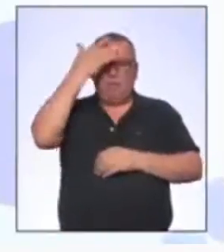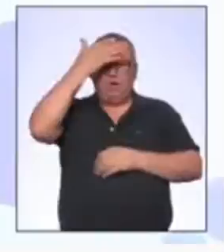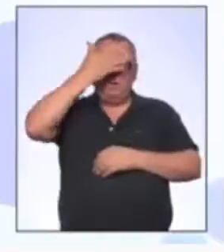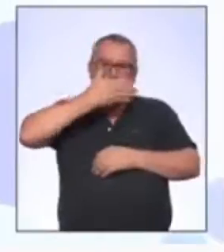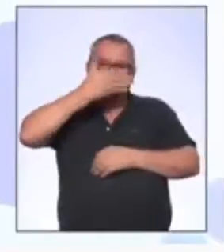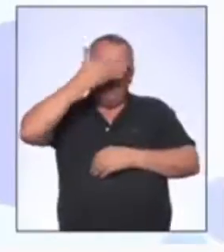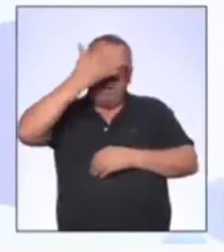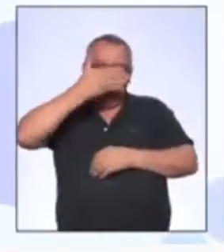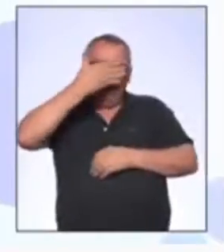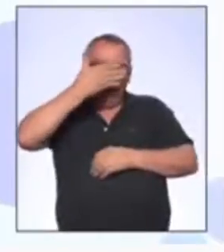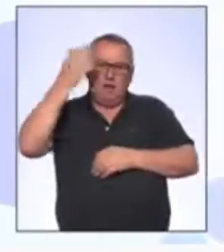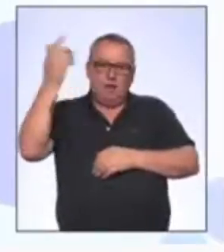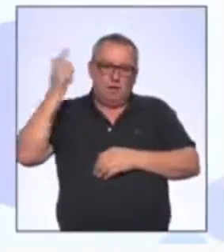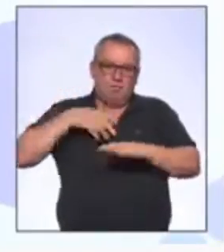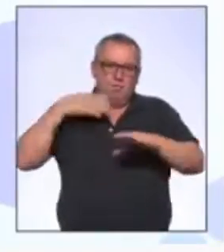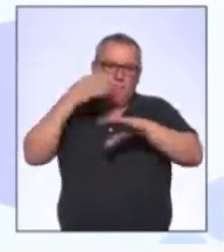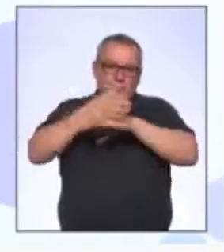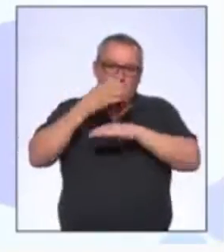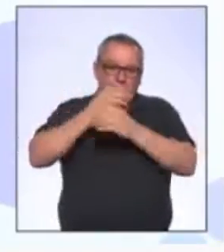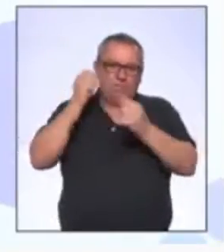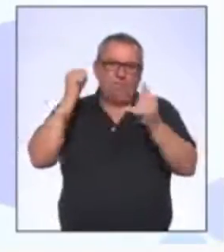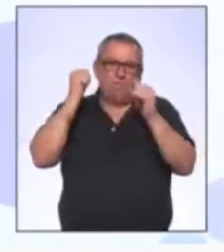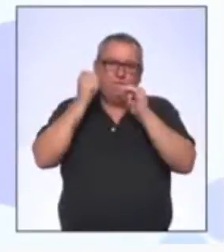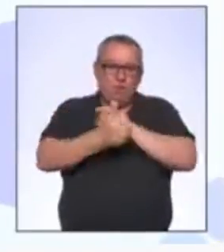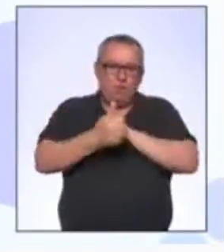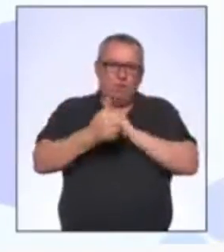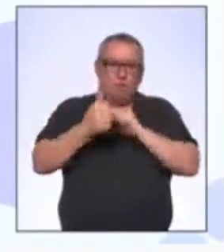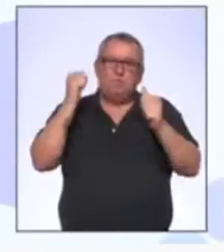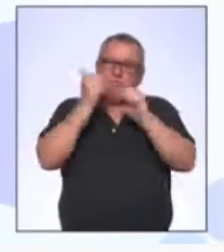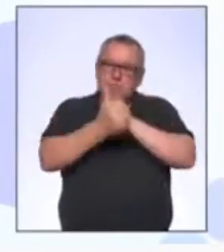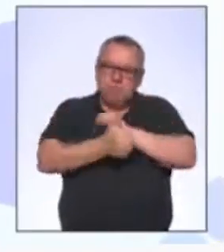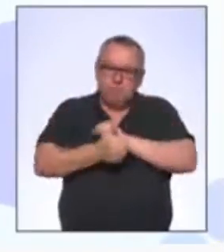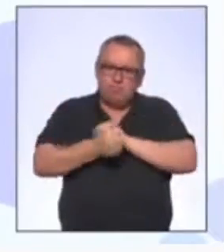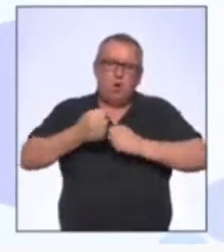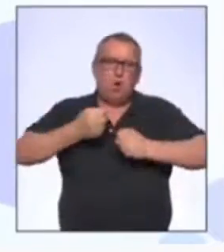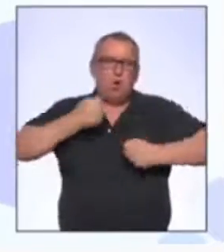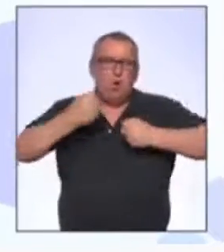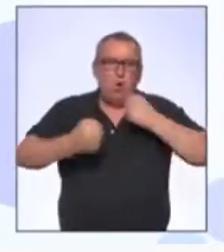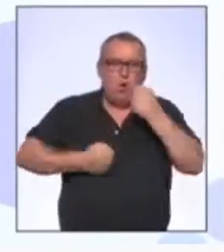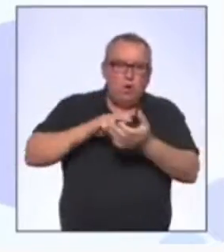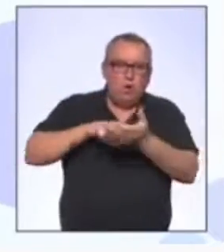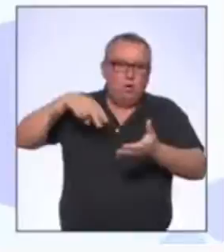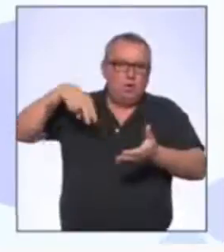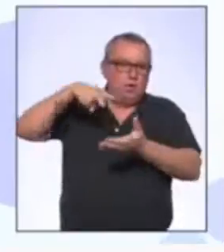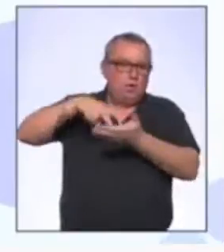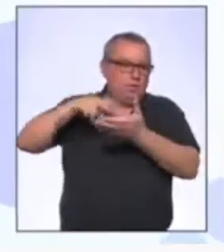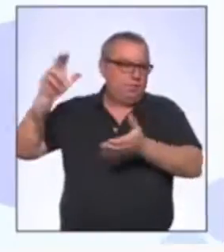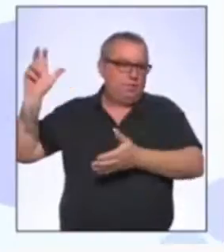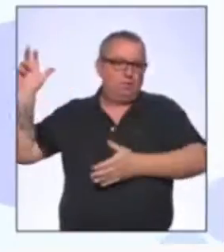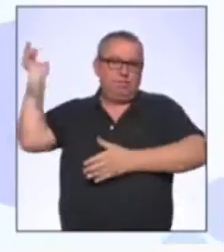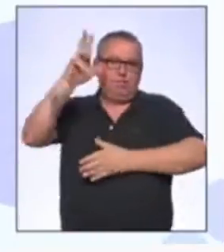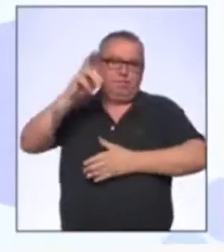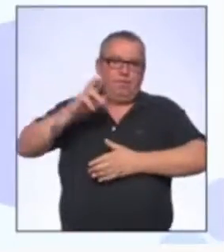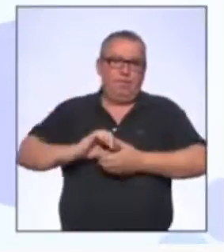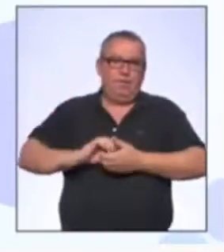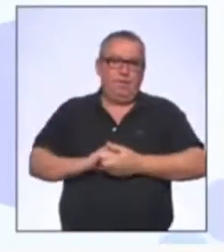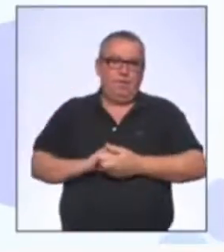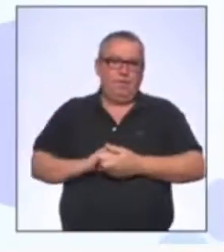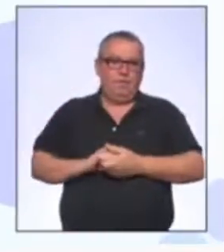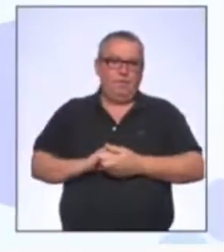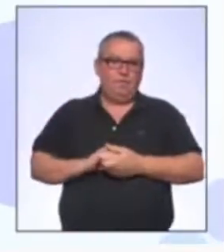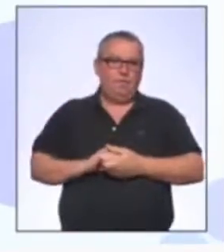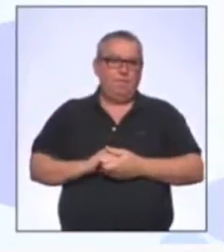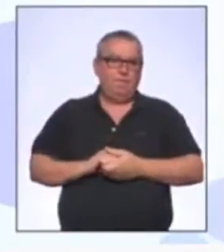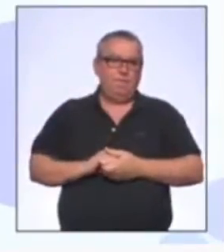visual ela consegue participar de um esporte correr saltar arremessar oi